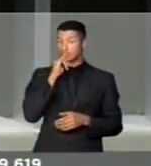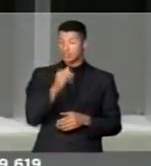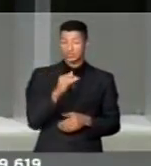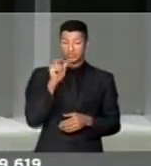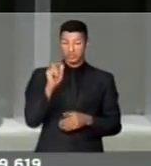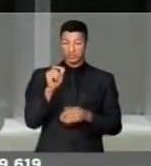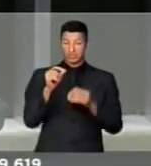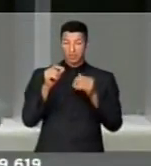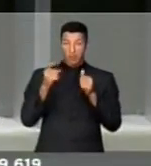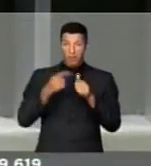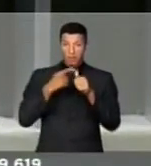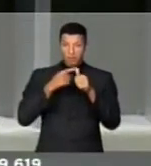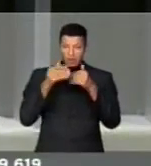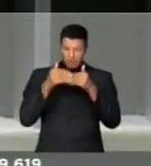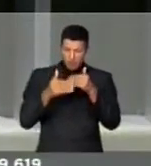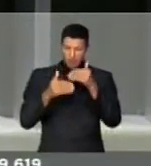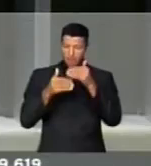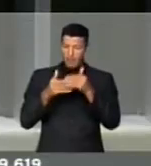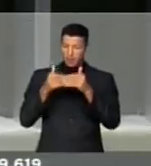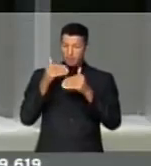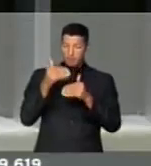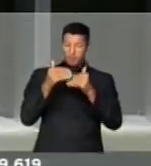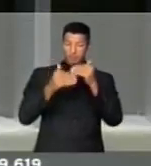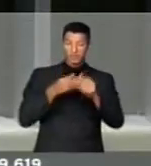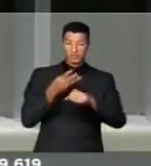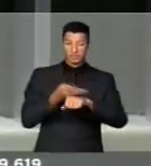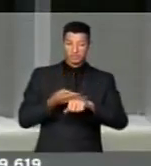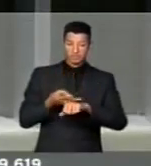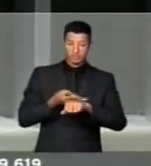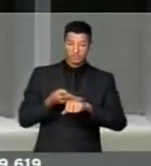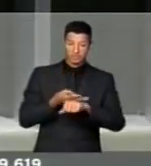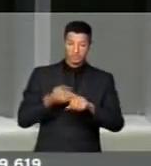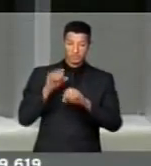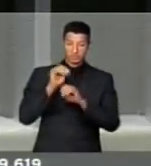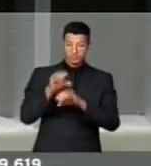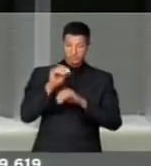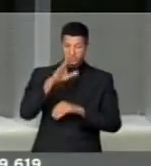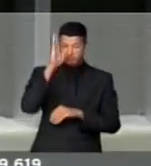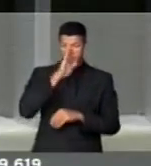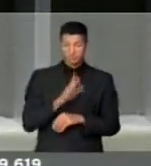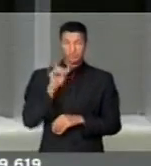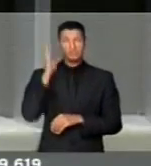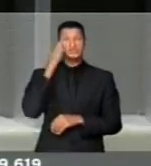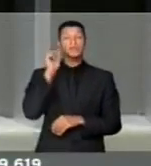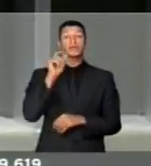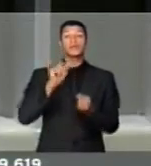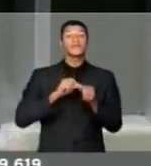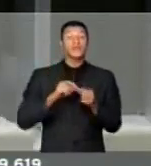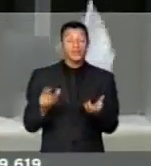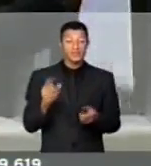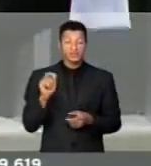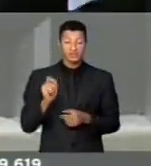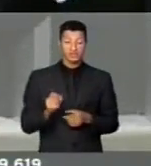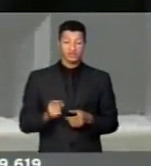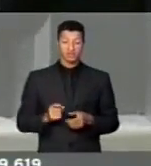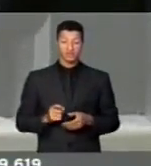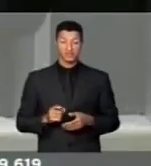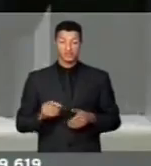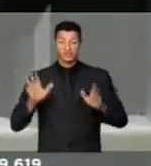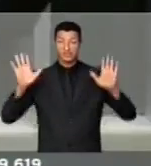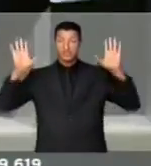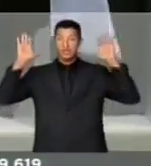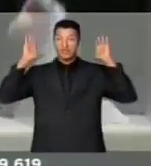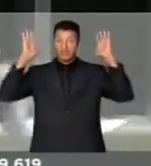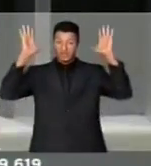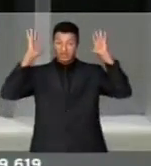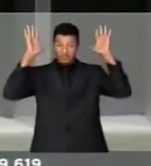que esse era o primeiro passo para a privatização da educação brasileira, sabe o que ele fez? Levantou as mãos